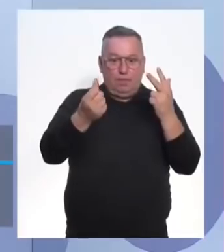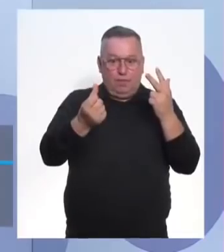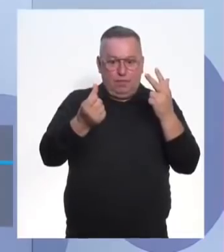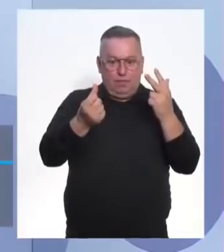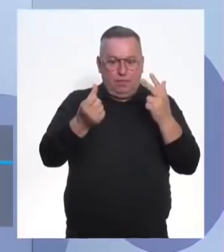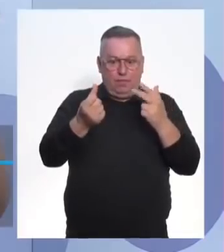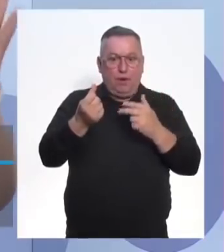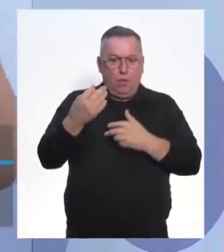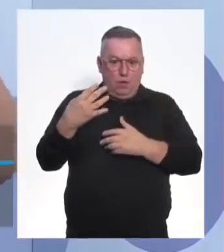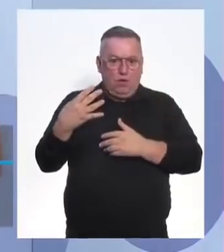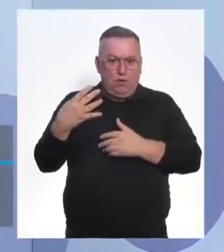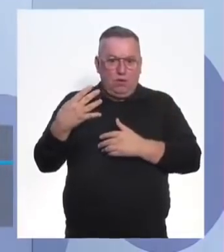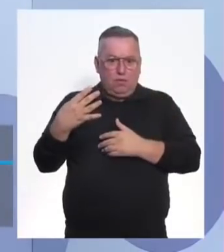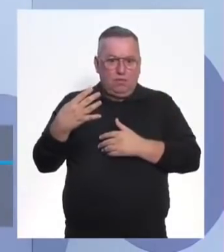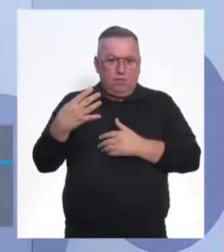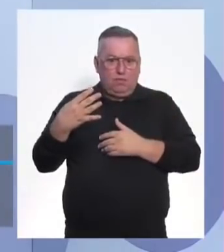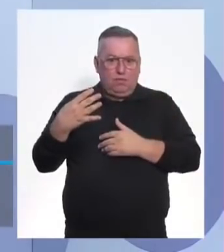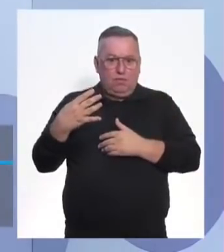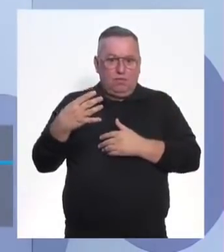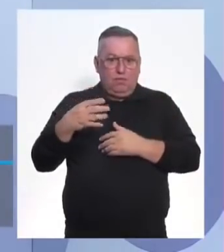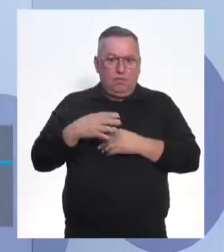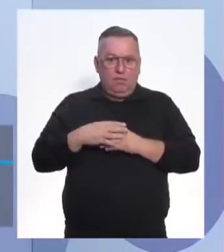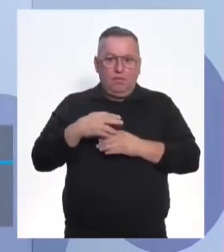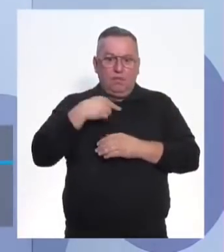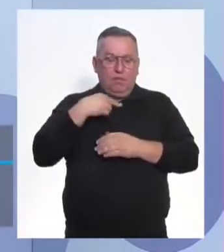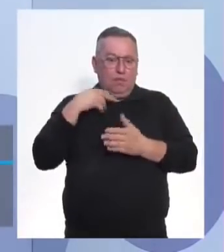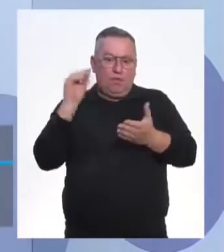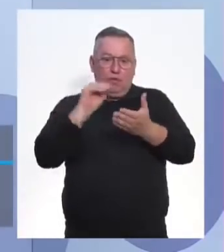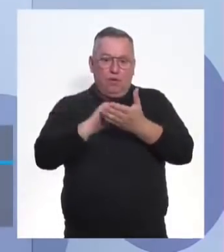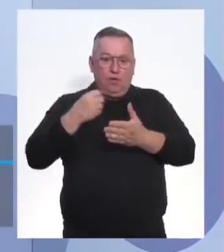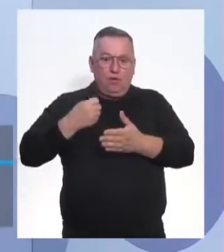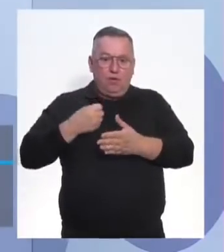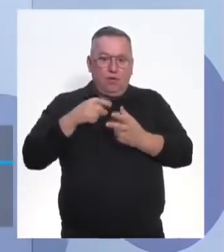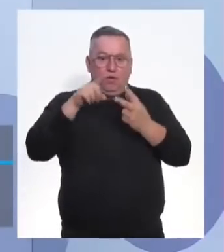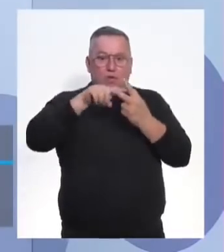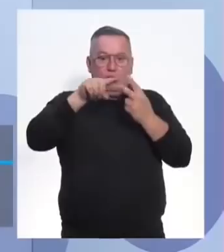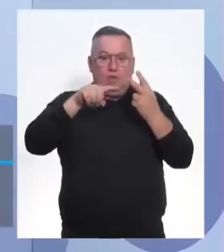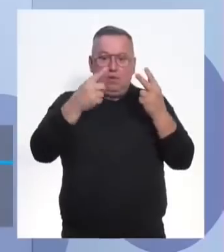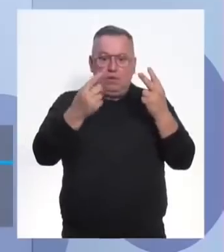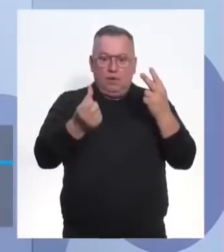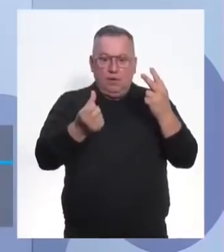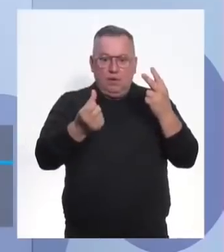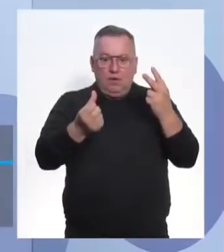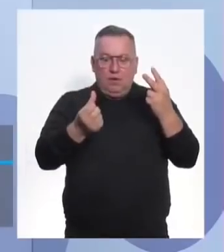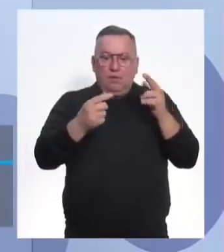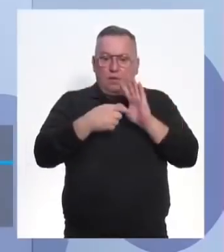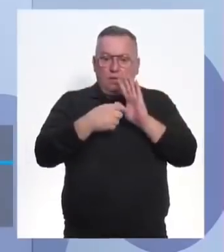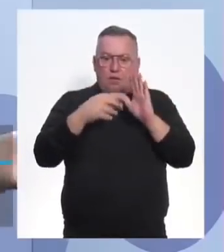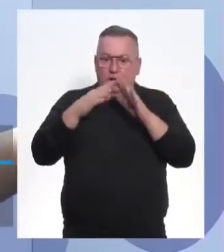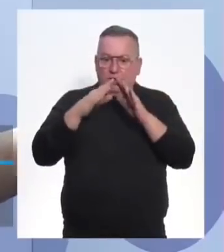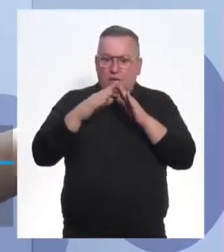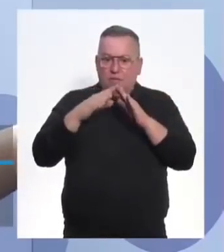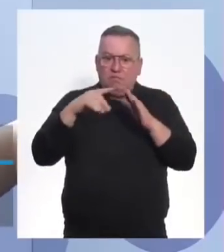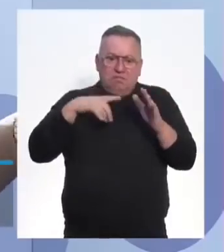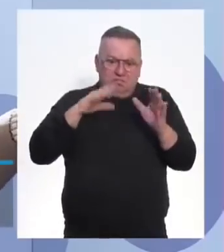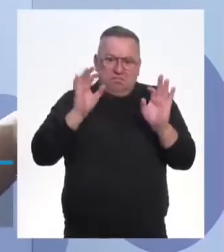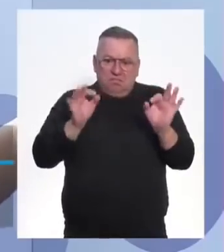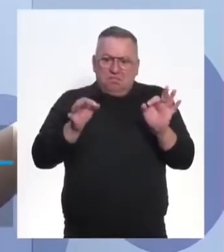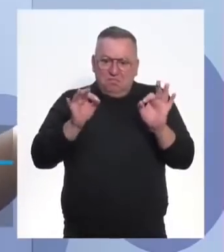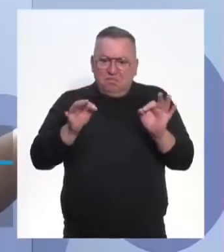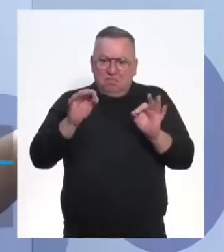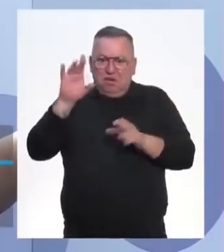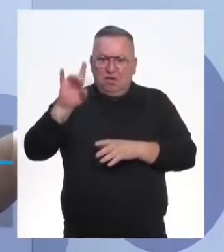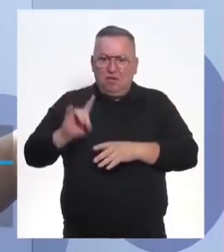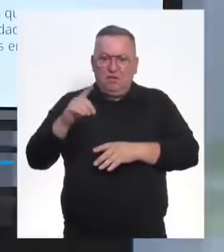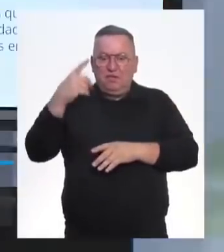4. O morador não pode colocar lá no muro dele raiz quadrada de 16 para indicar o número da casa? Pode, não está errado. Não É um tá direito